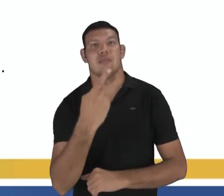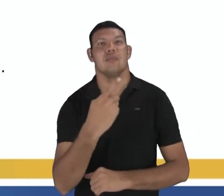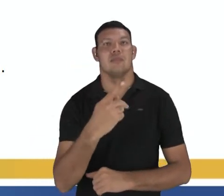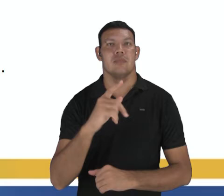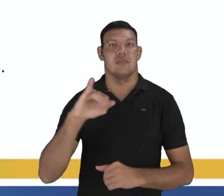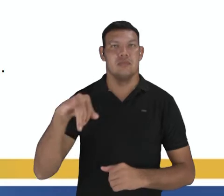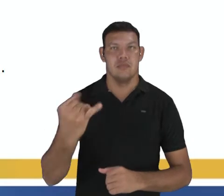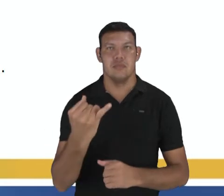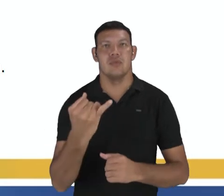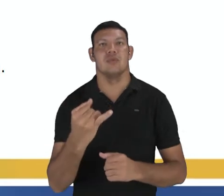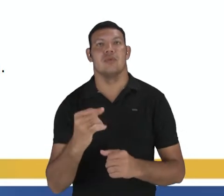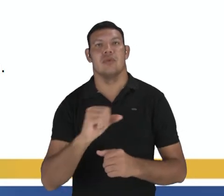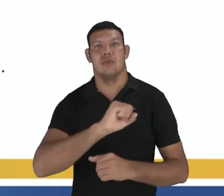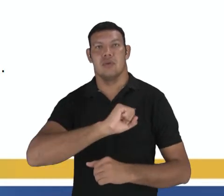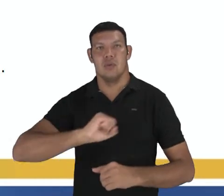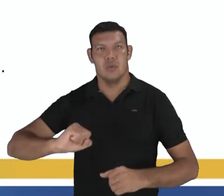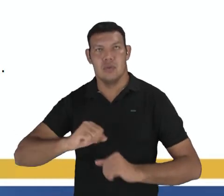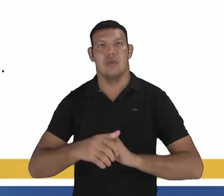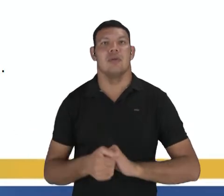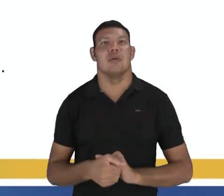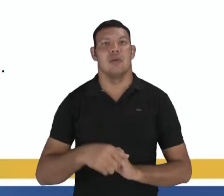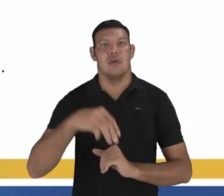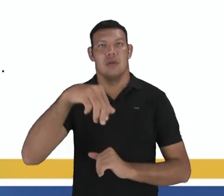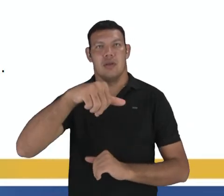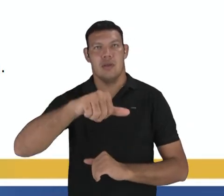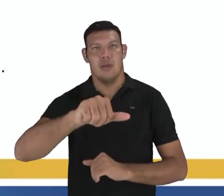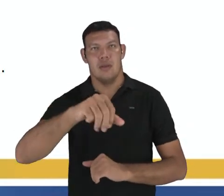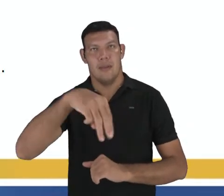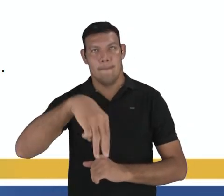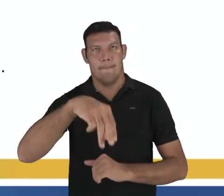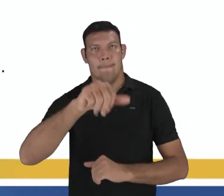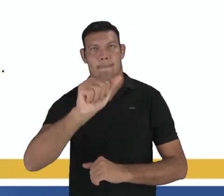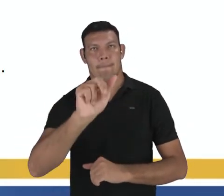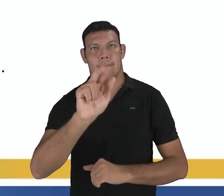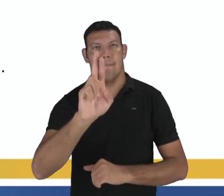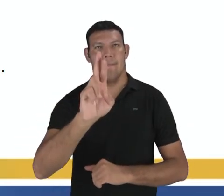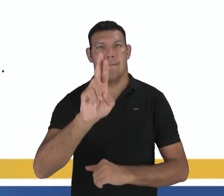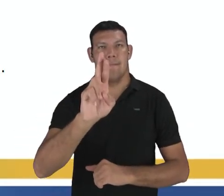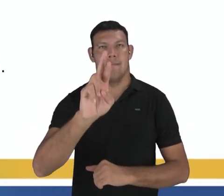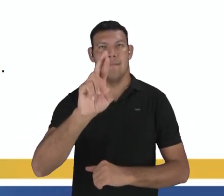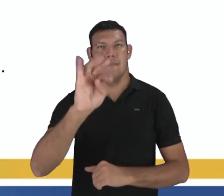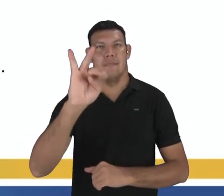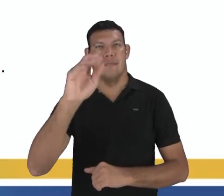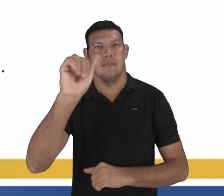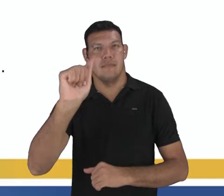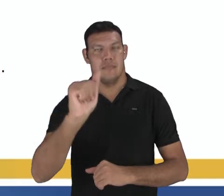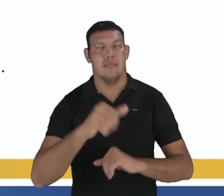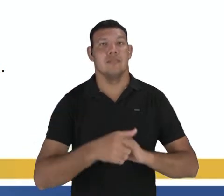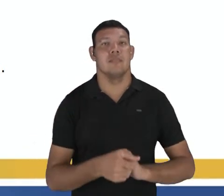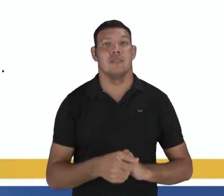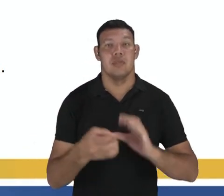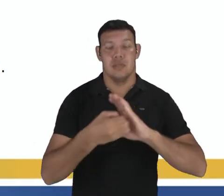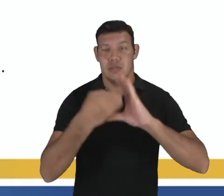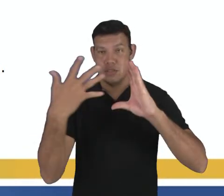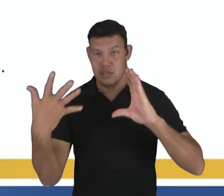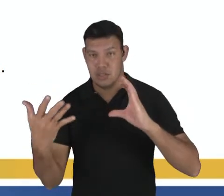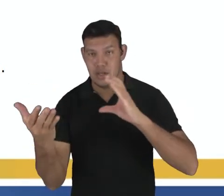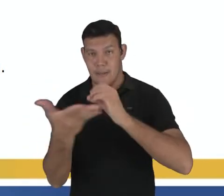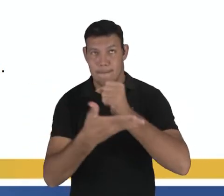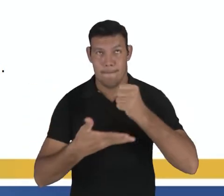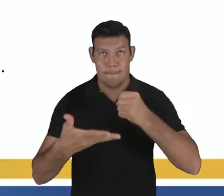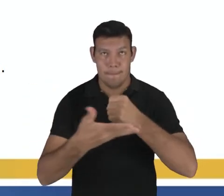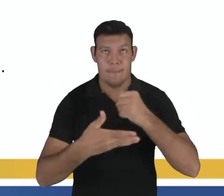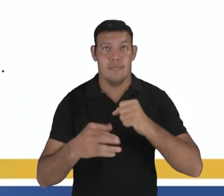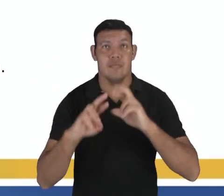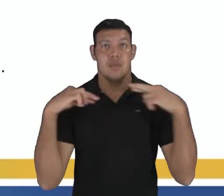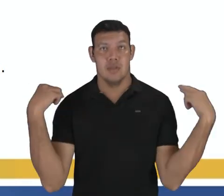Mauritânia, a cidade, a gente vai ter guerreiros, né? Então, assim, só para a gente anexar alguma característica básica, é